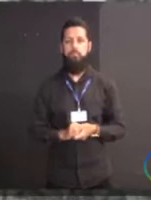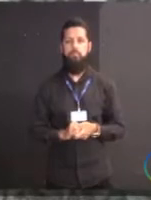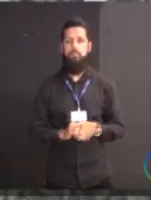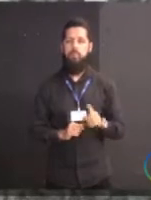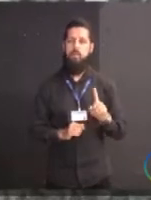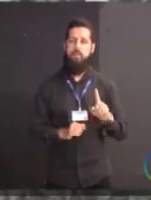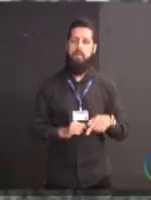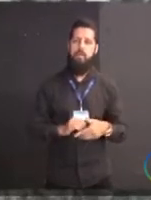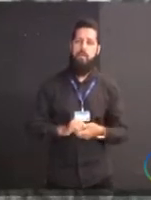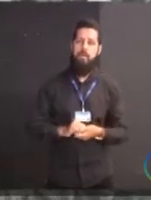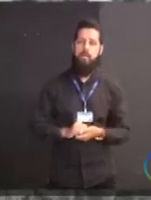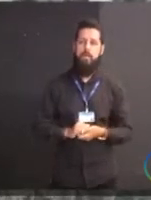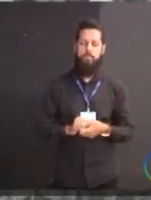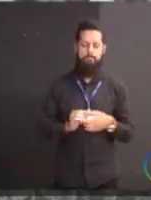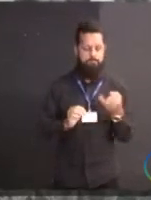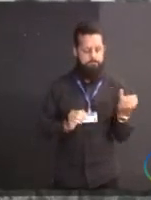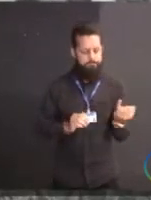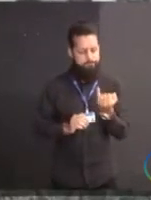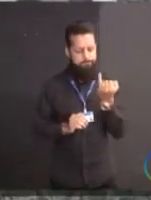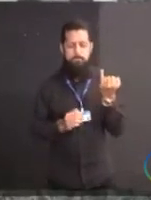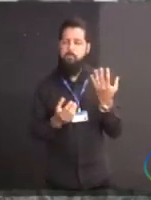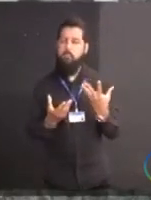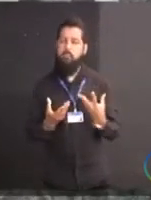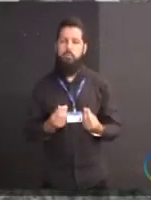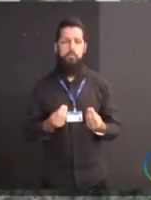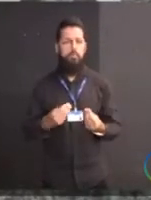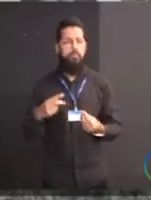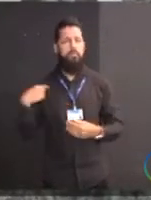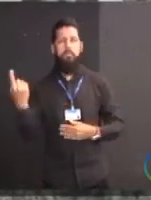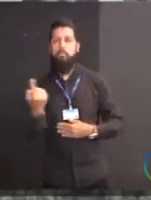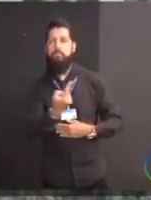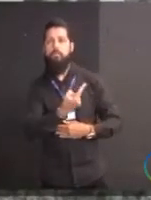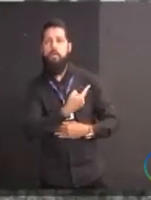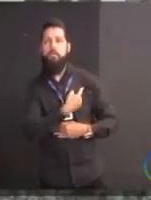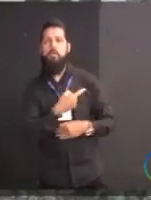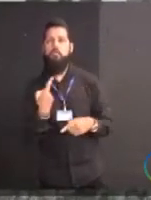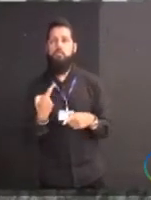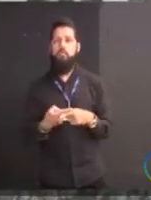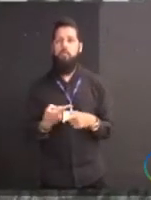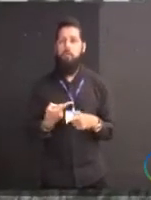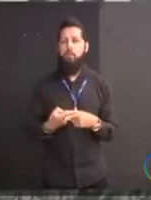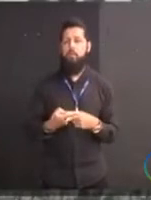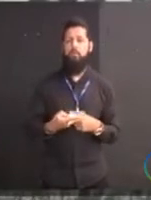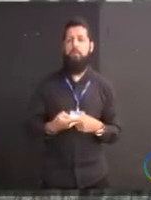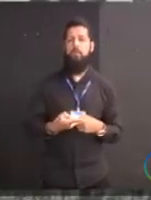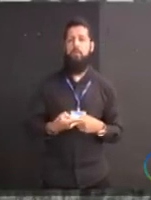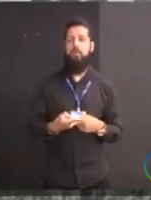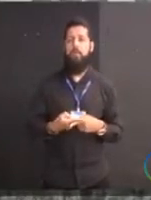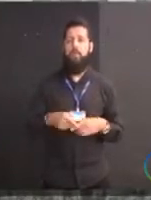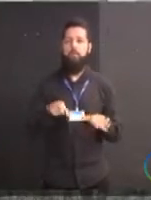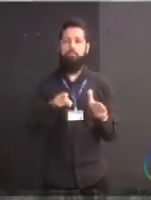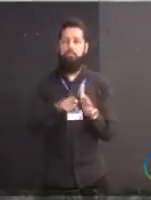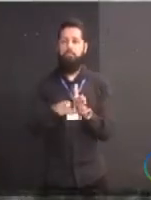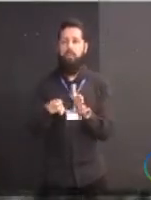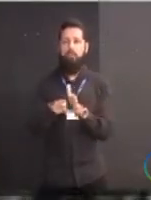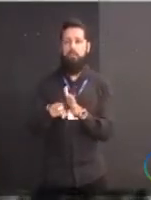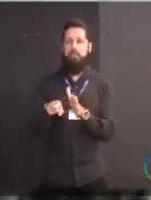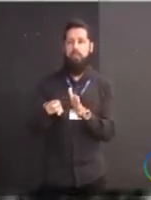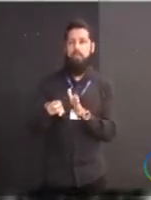muito importante para nós todos, porque ela pode orientar as questões